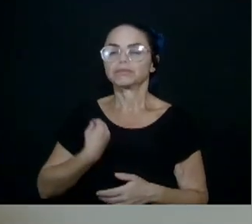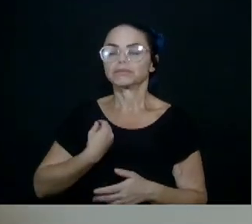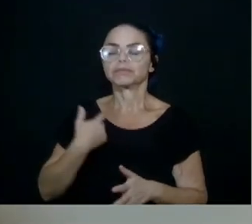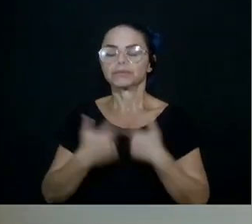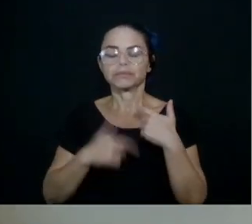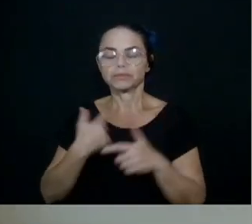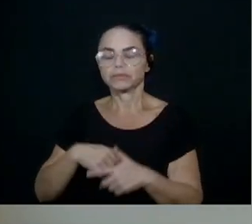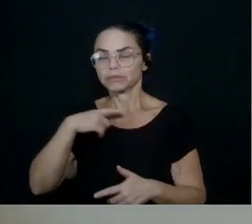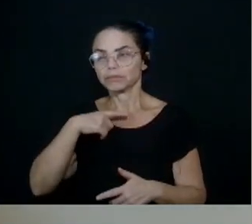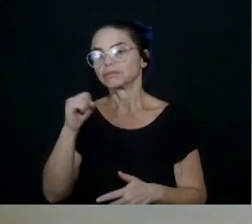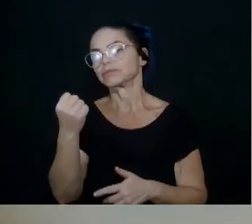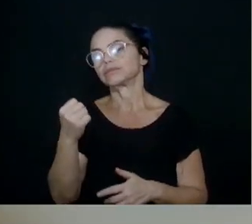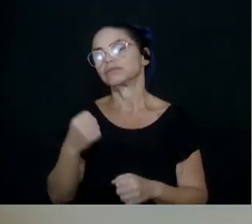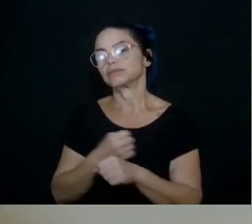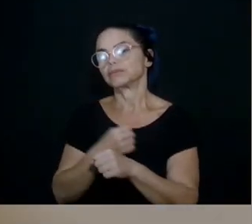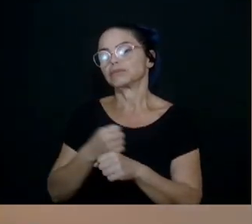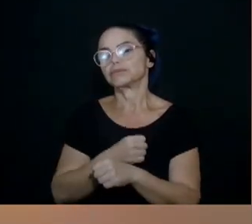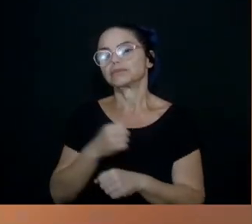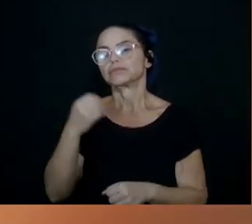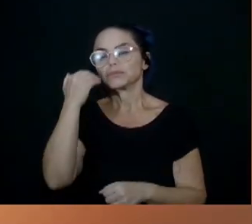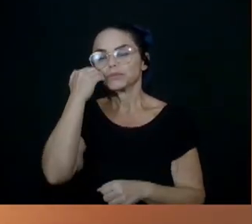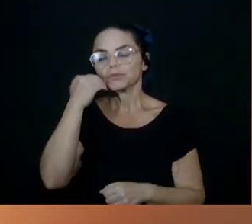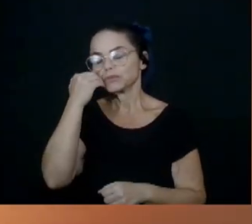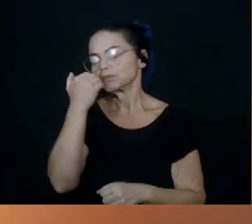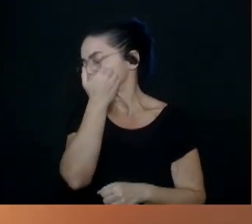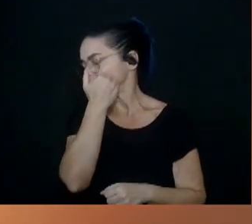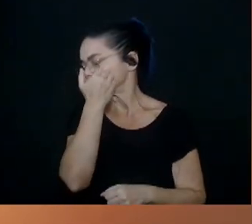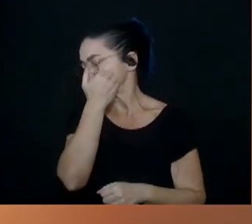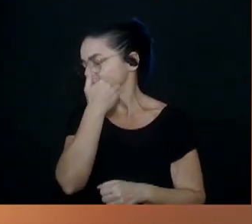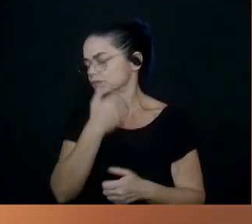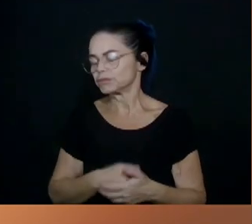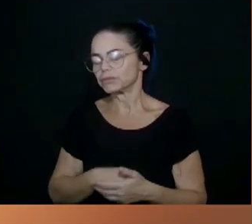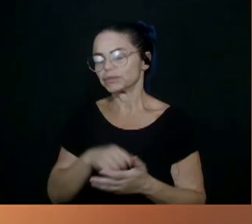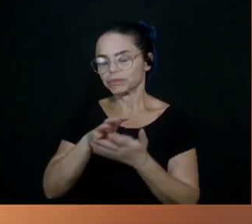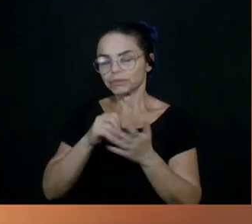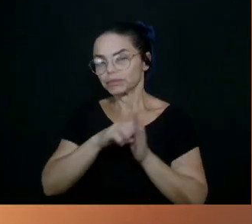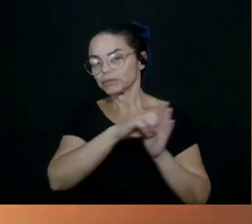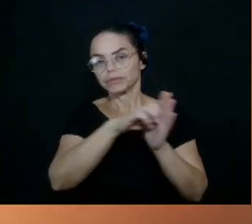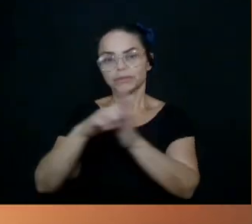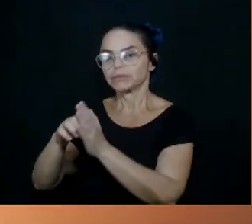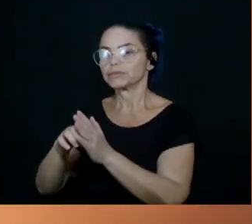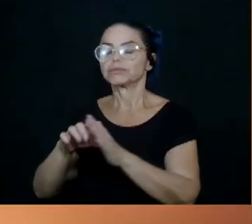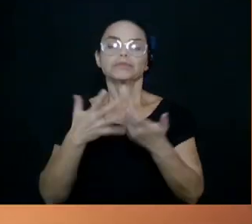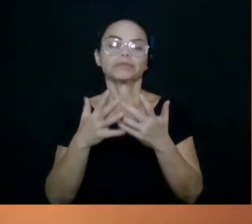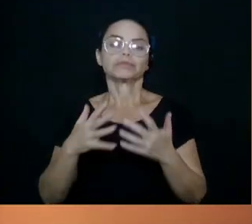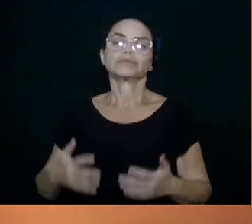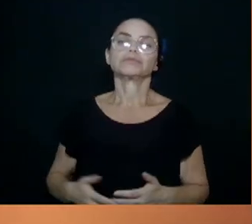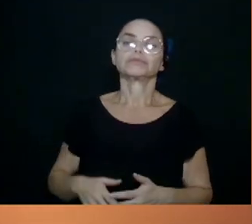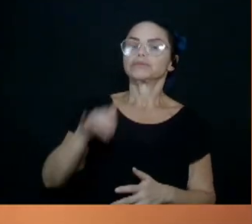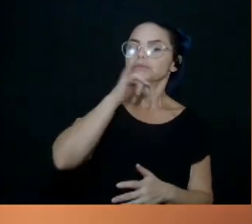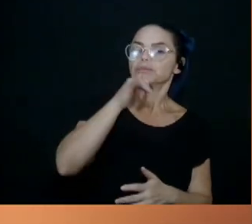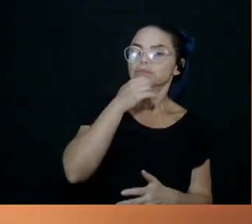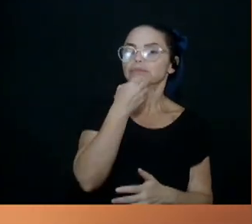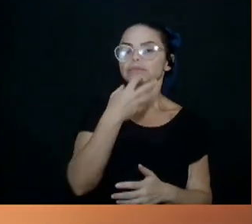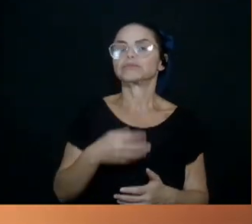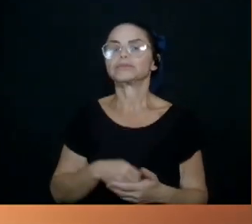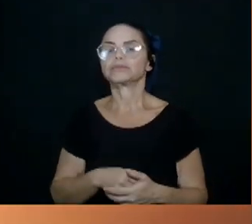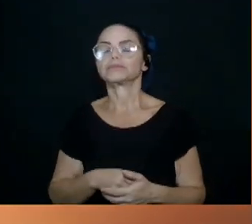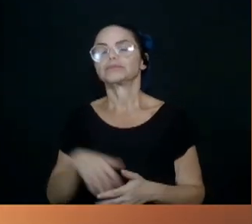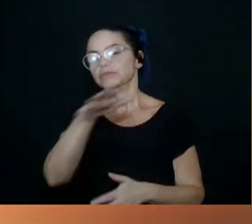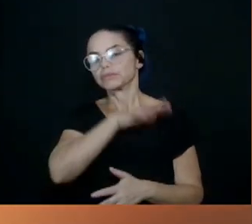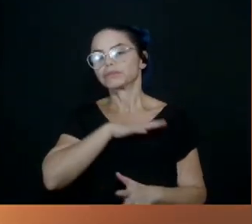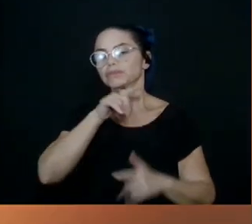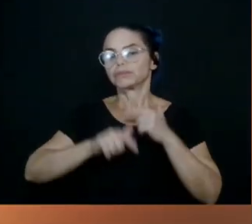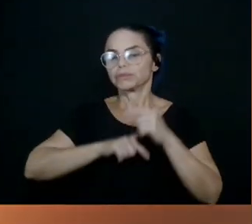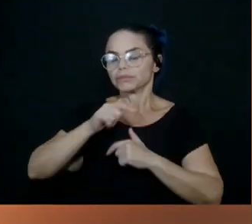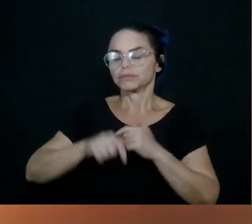8 anos como barbeiro, então consigo fazer com que eles se espelhem em mim e me vejam como esse exemplo bom dentro do nosso ambiente de trabalho.